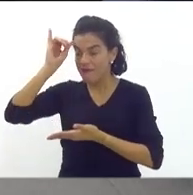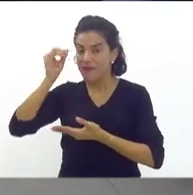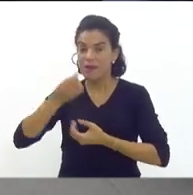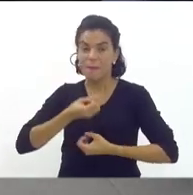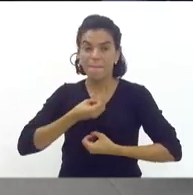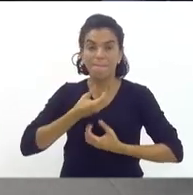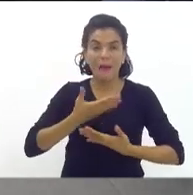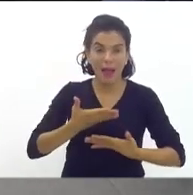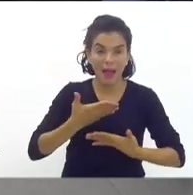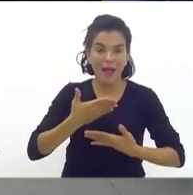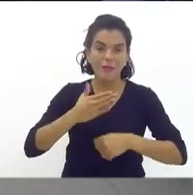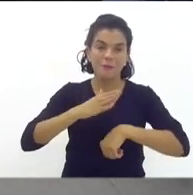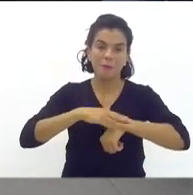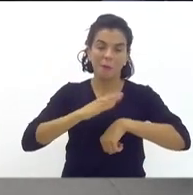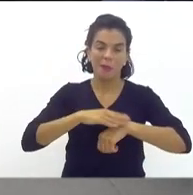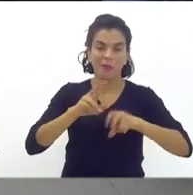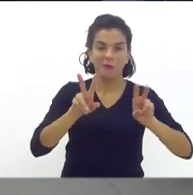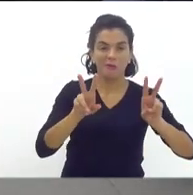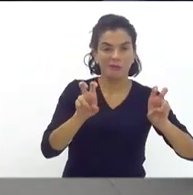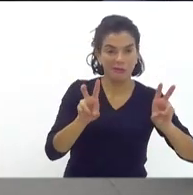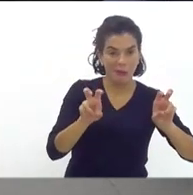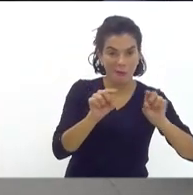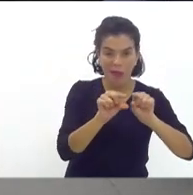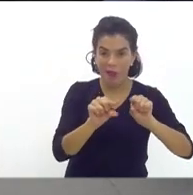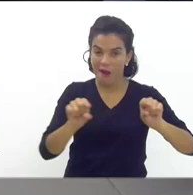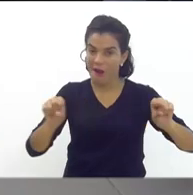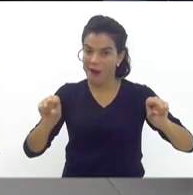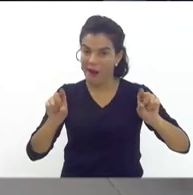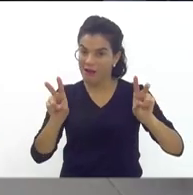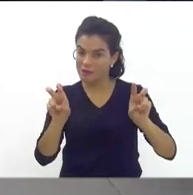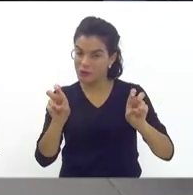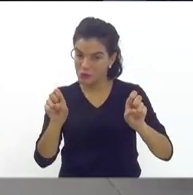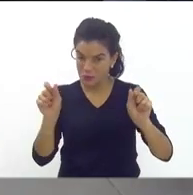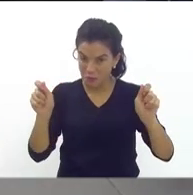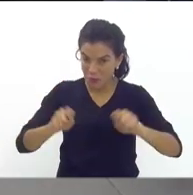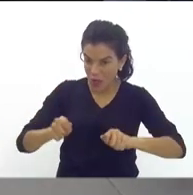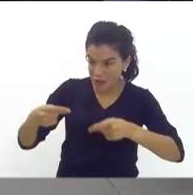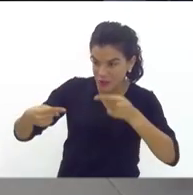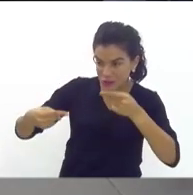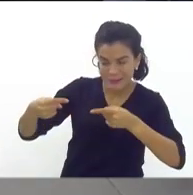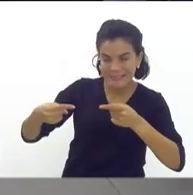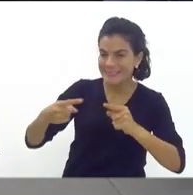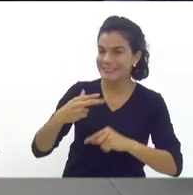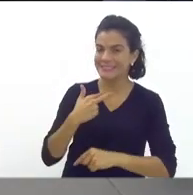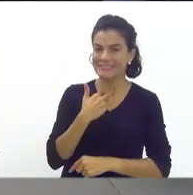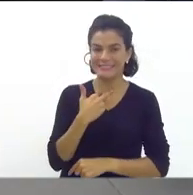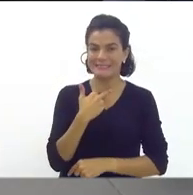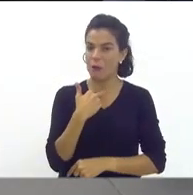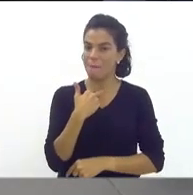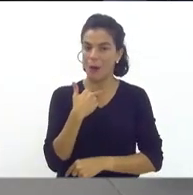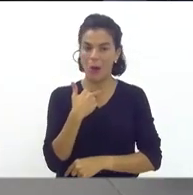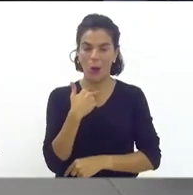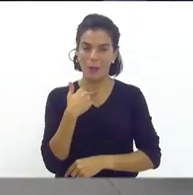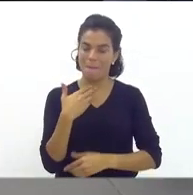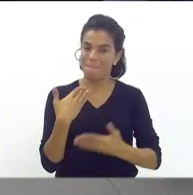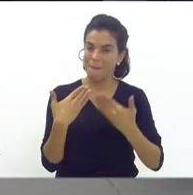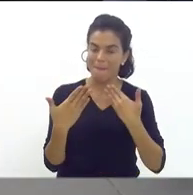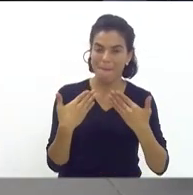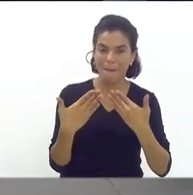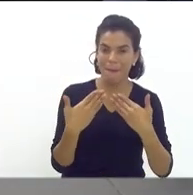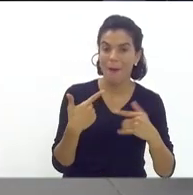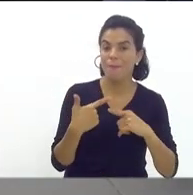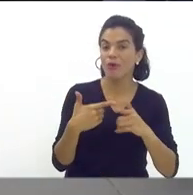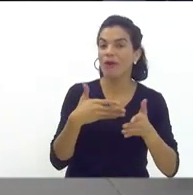em determinados temas que possam vir a ser discutidos na agência Porque isso pode causar o impedimento